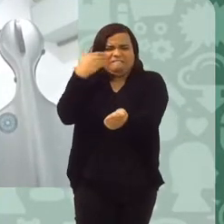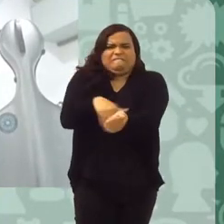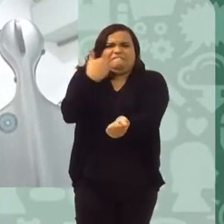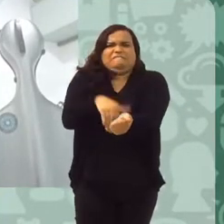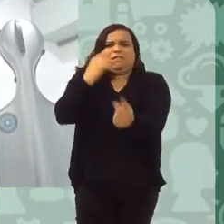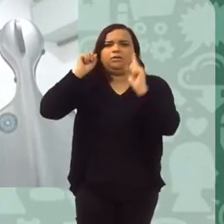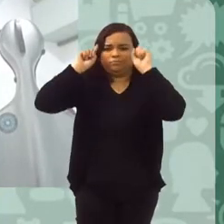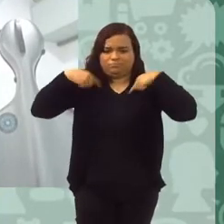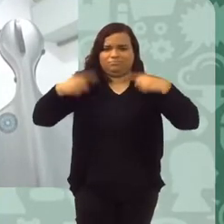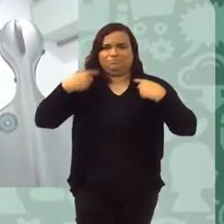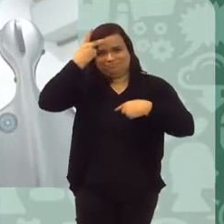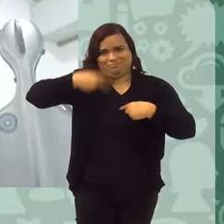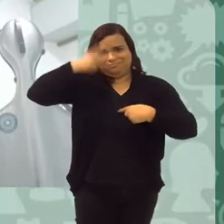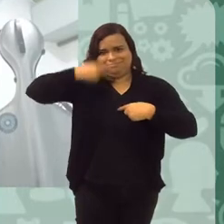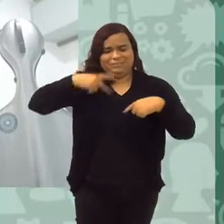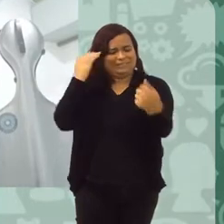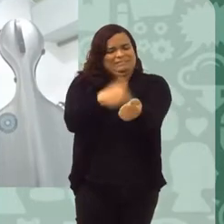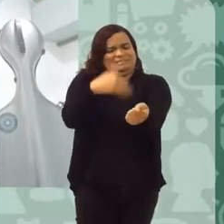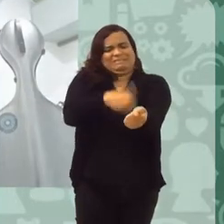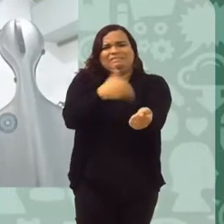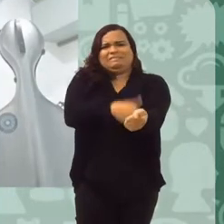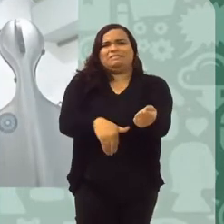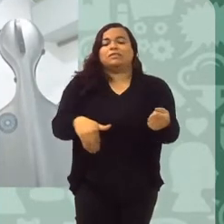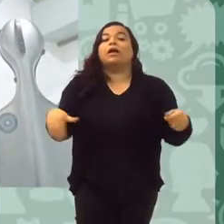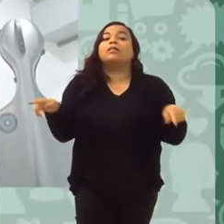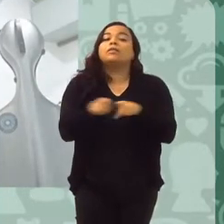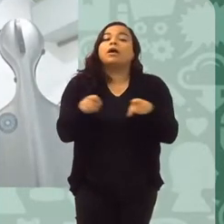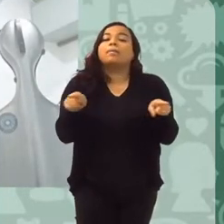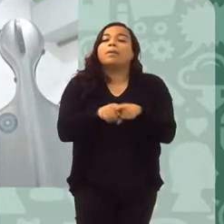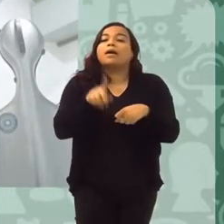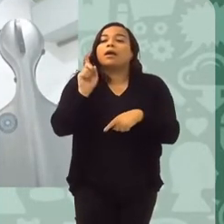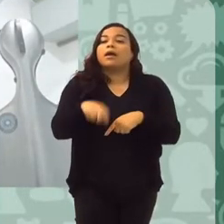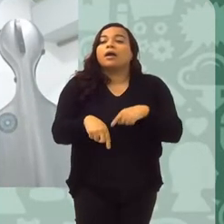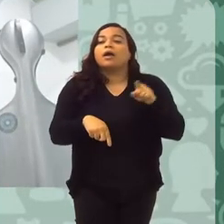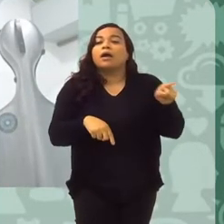automutilava. E além disso, era uma pessoa